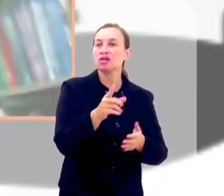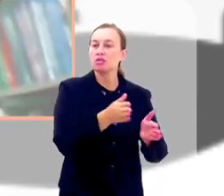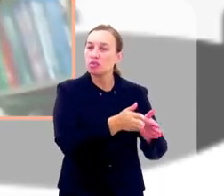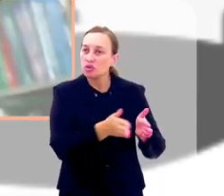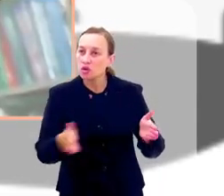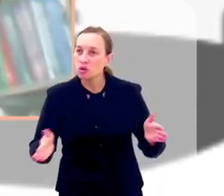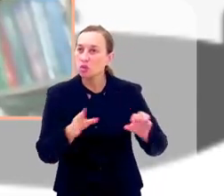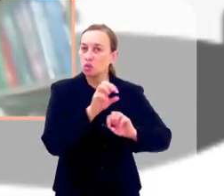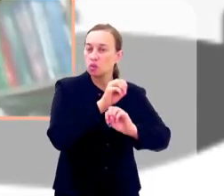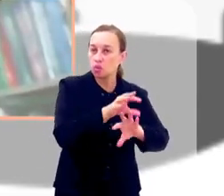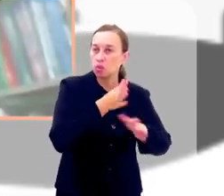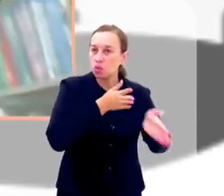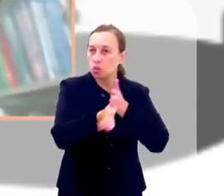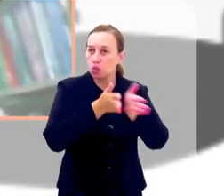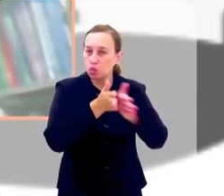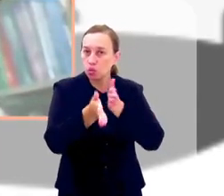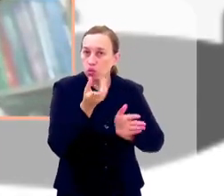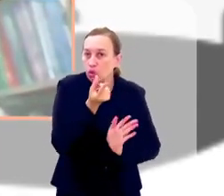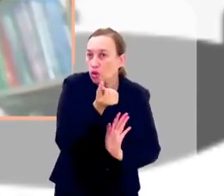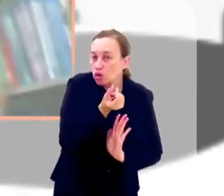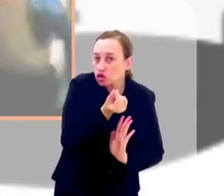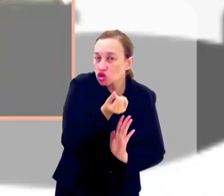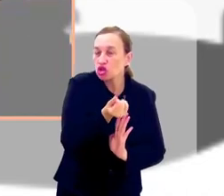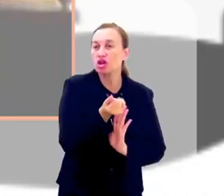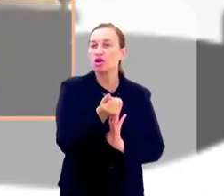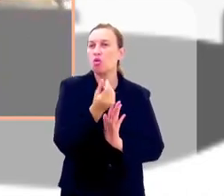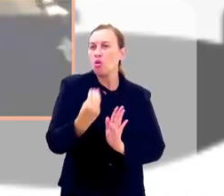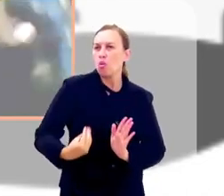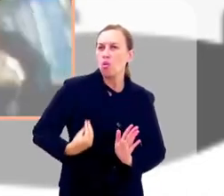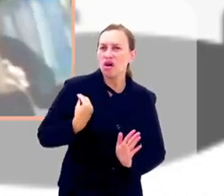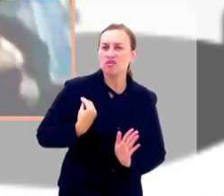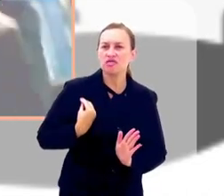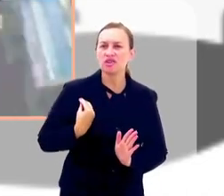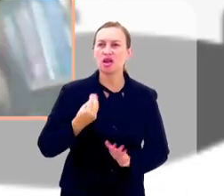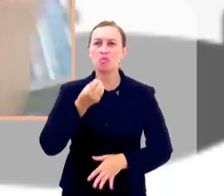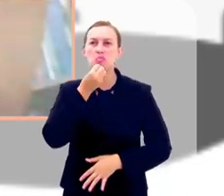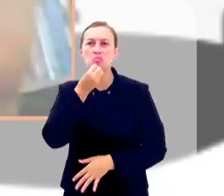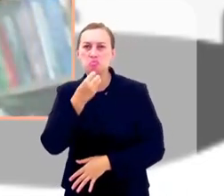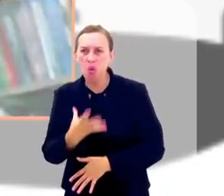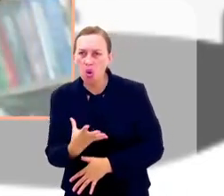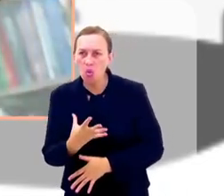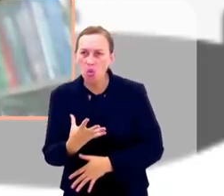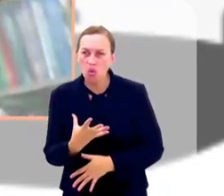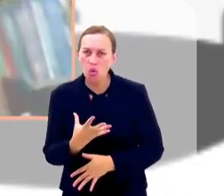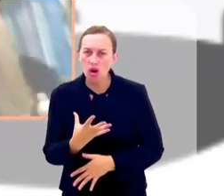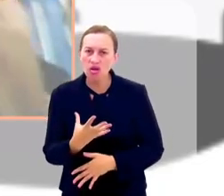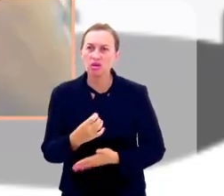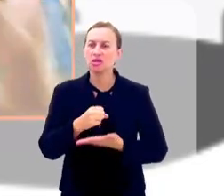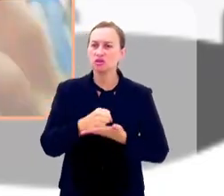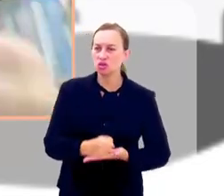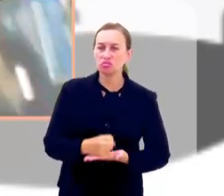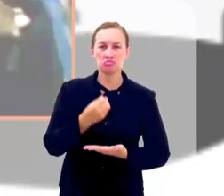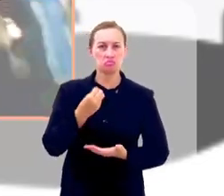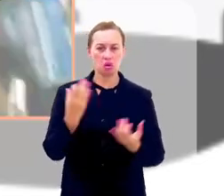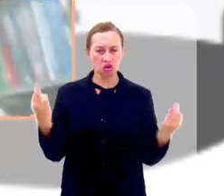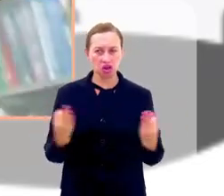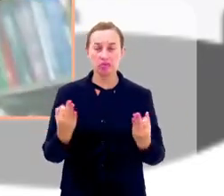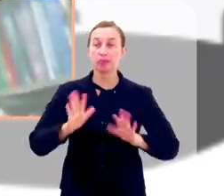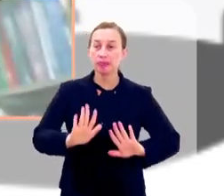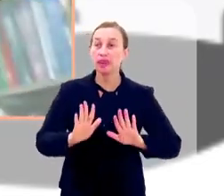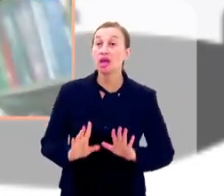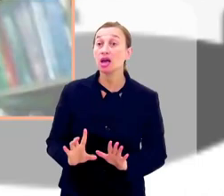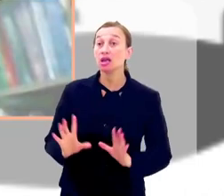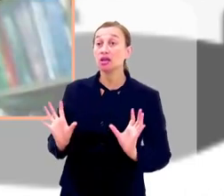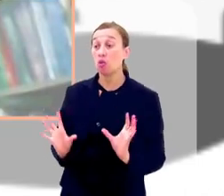educação, acesso à condição financeira, uma vida estável do ponto de vista do seu sustento.